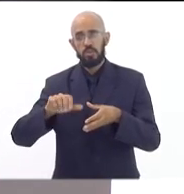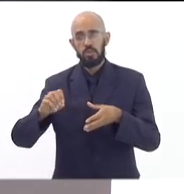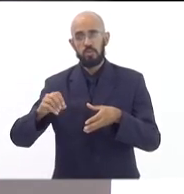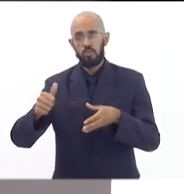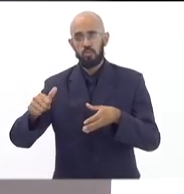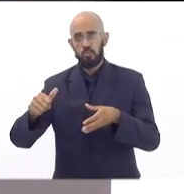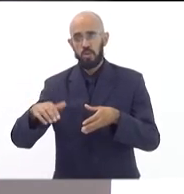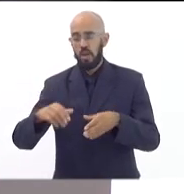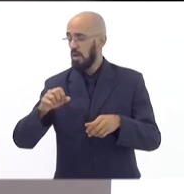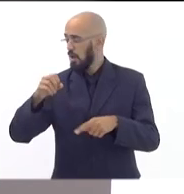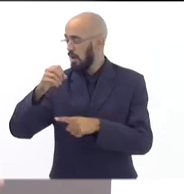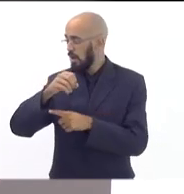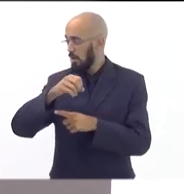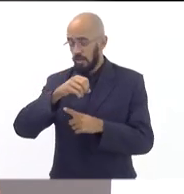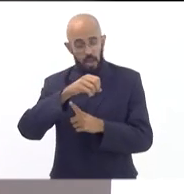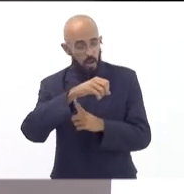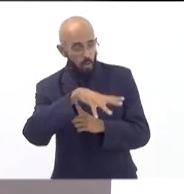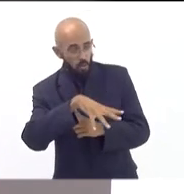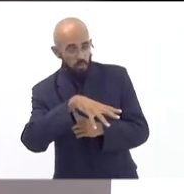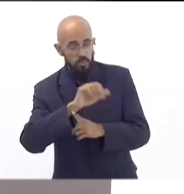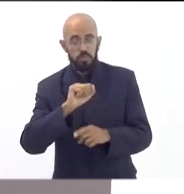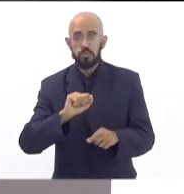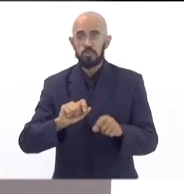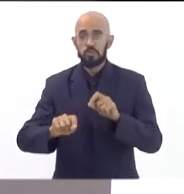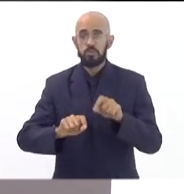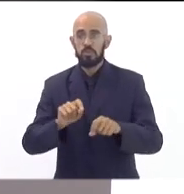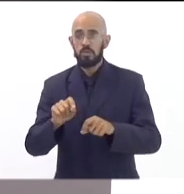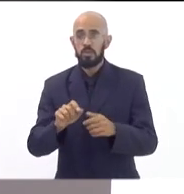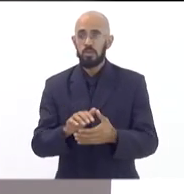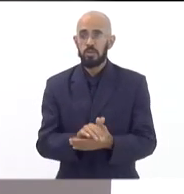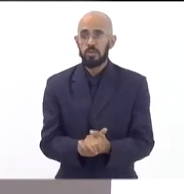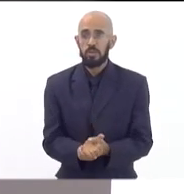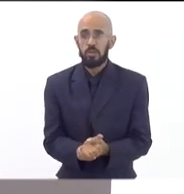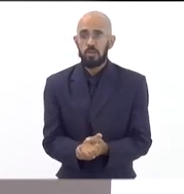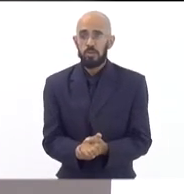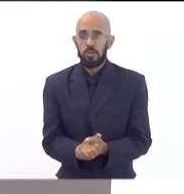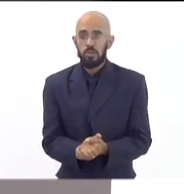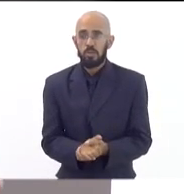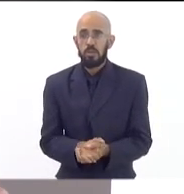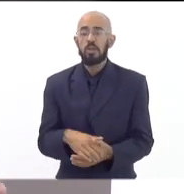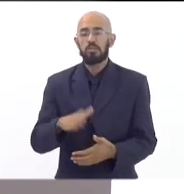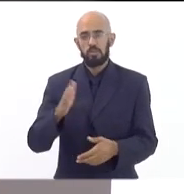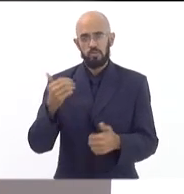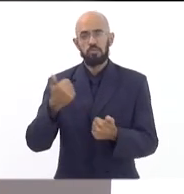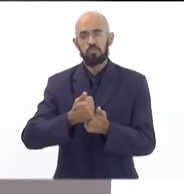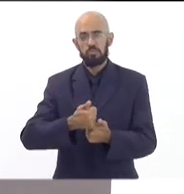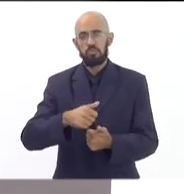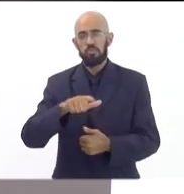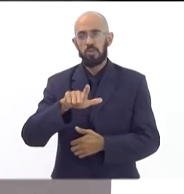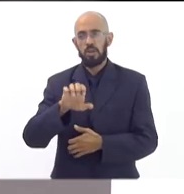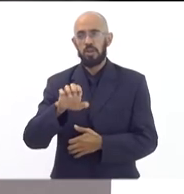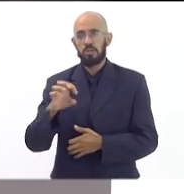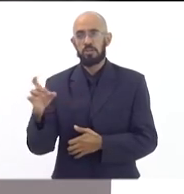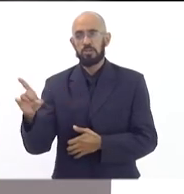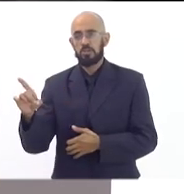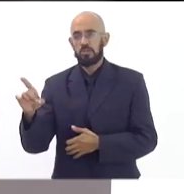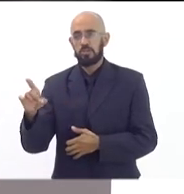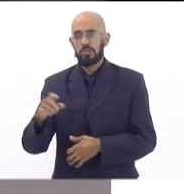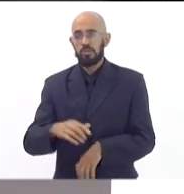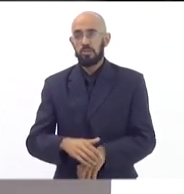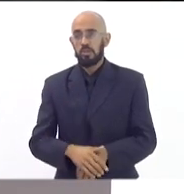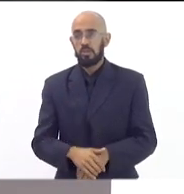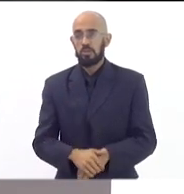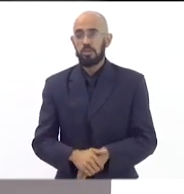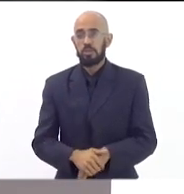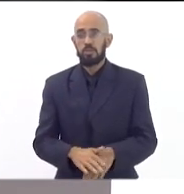iluminação Sim nós temos até um programa de substituição de todas as novas turbilhão pelos leads Estamos fazendo isso até